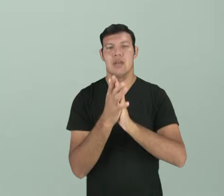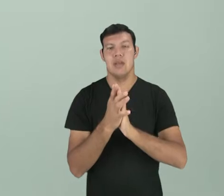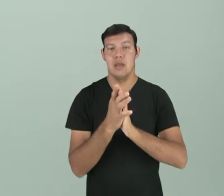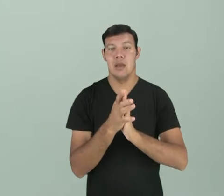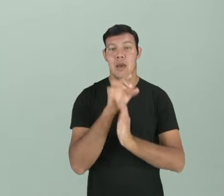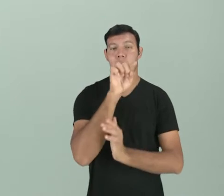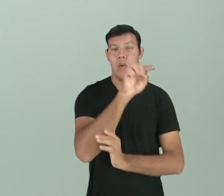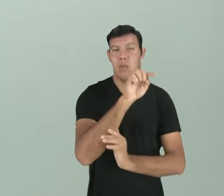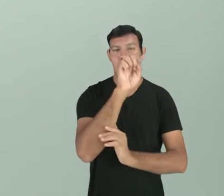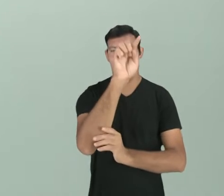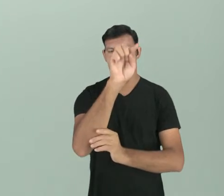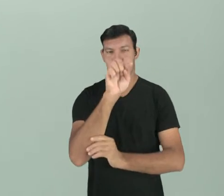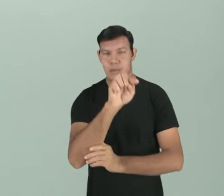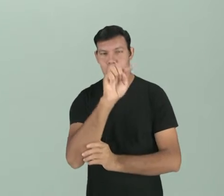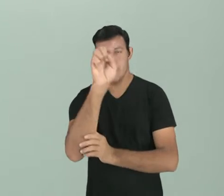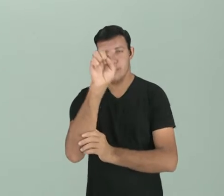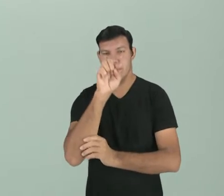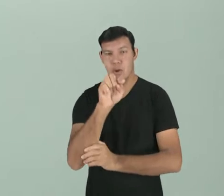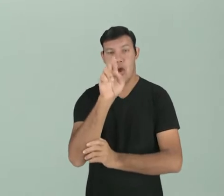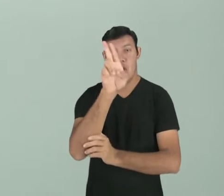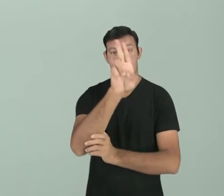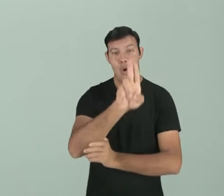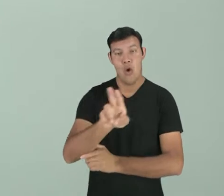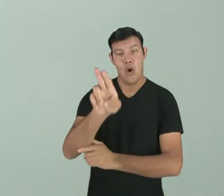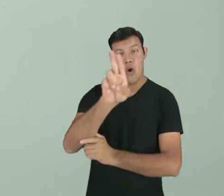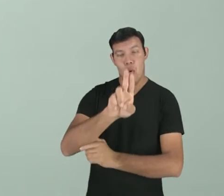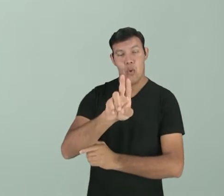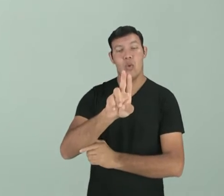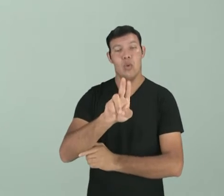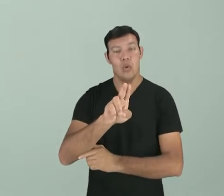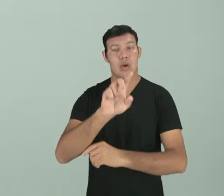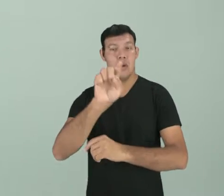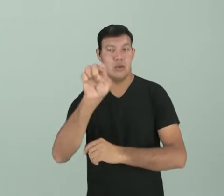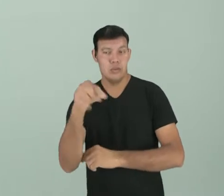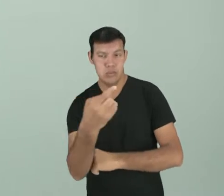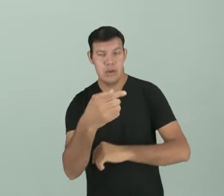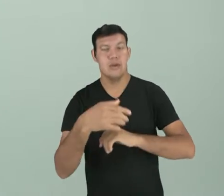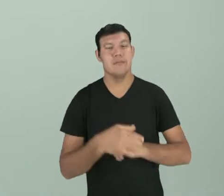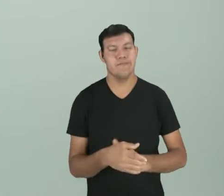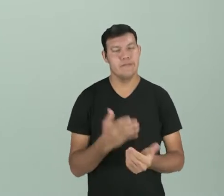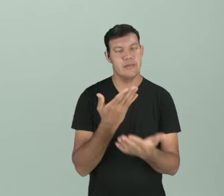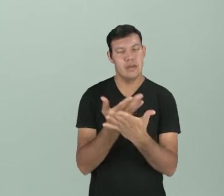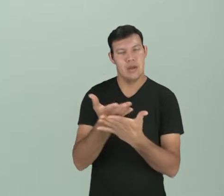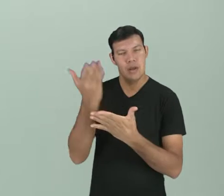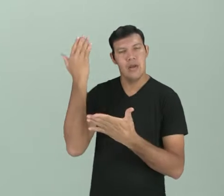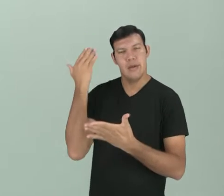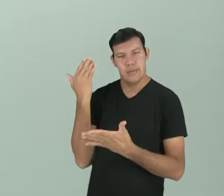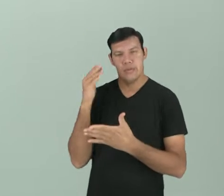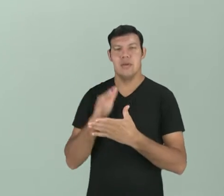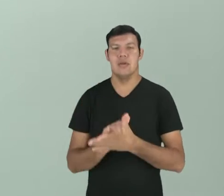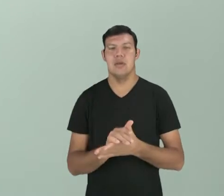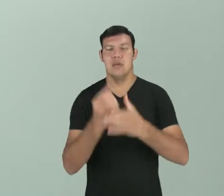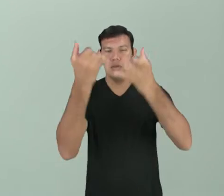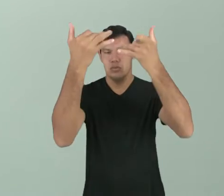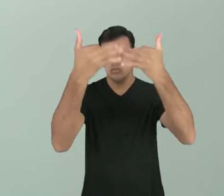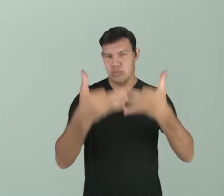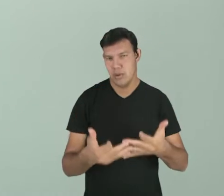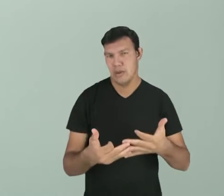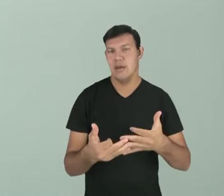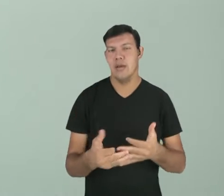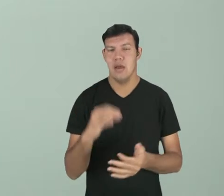pontuação, emprego da vírgula, tá bom? Na última aula nós falamos sobre pontuação, os sinais de pontuação de forma bem